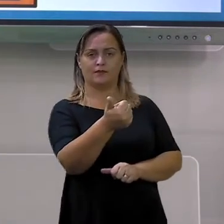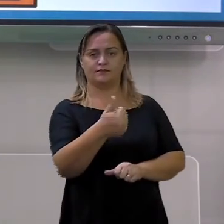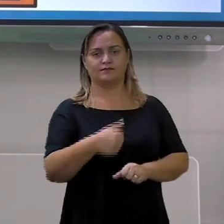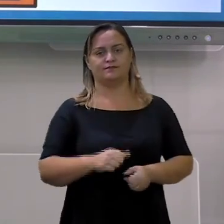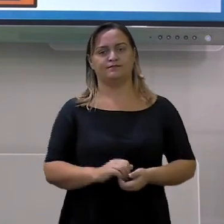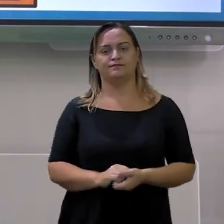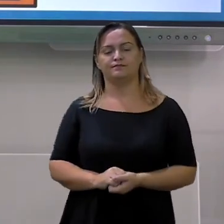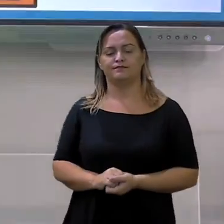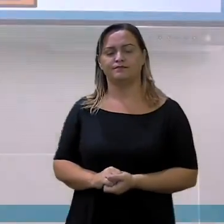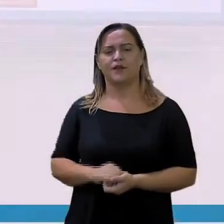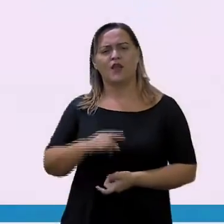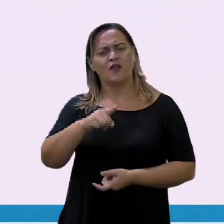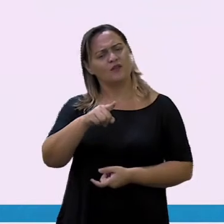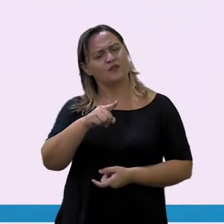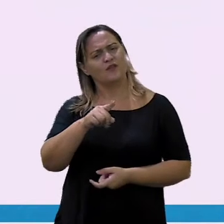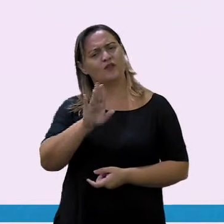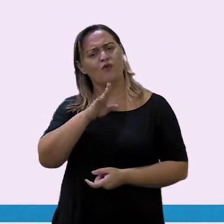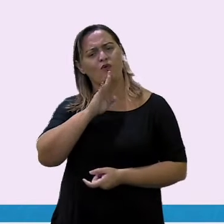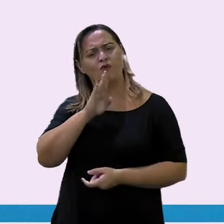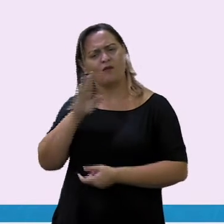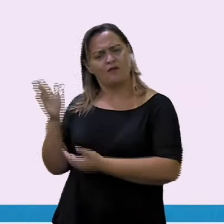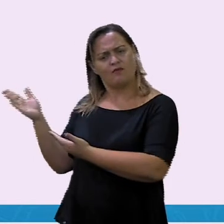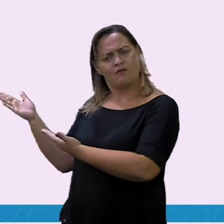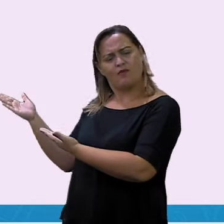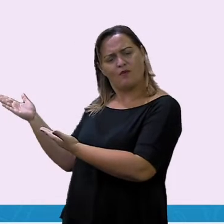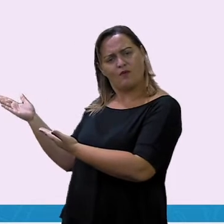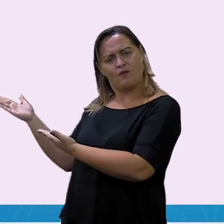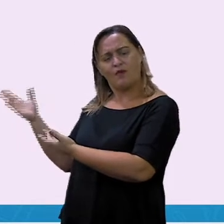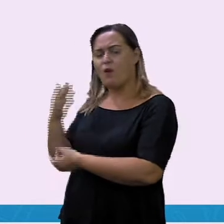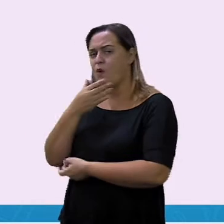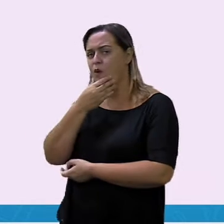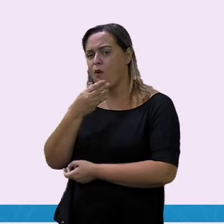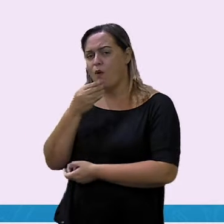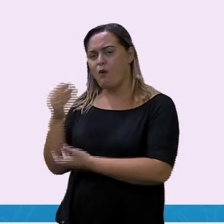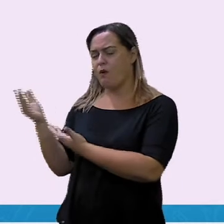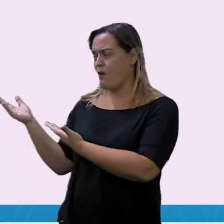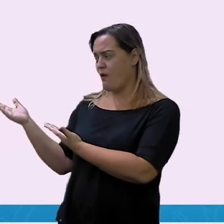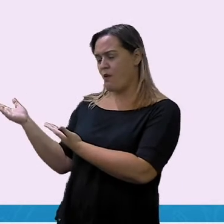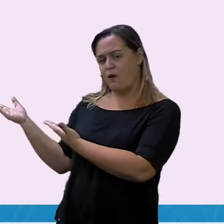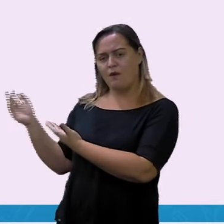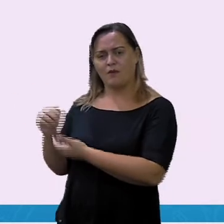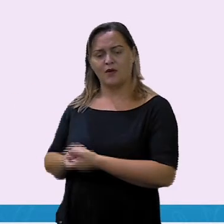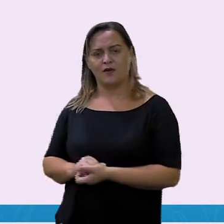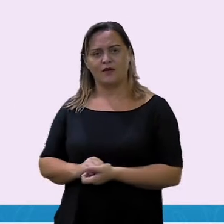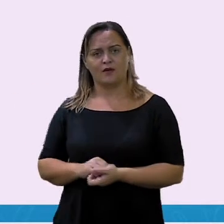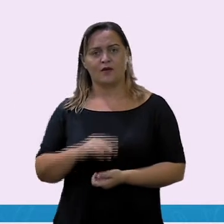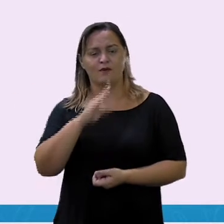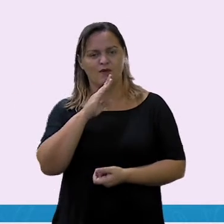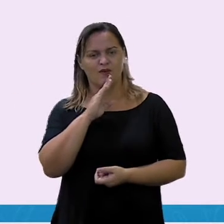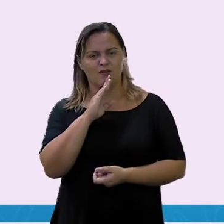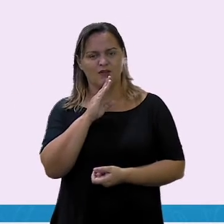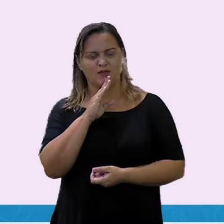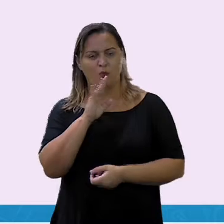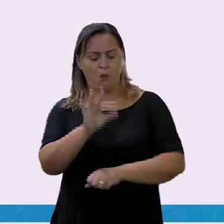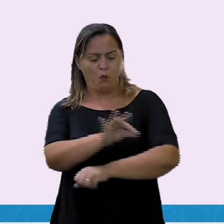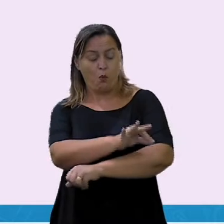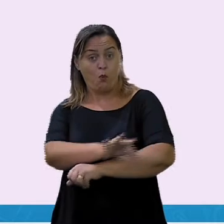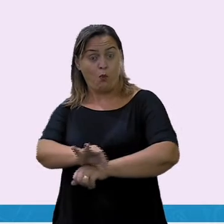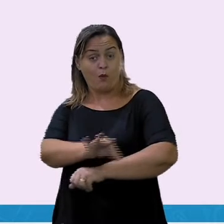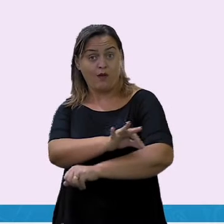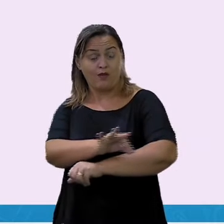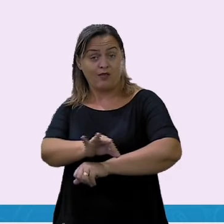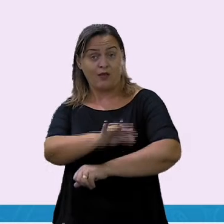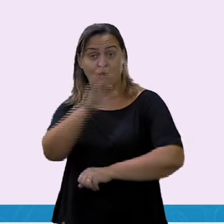E você, já ouviu falar do importante arquiteto brasileiro? Gente, ele é referência no mundo inteiro. Eu